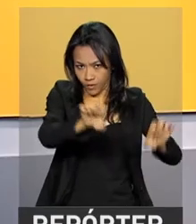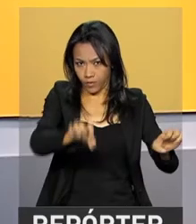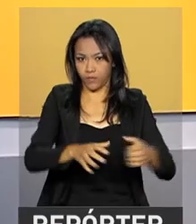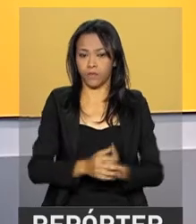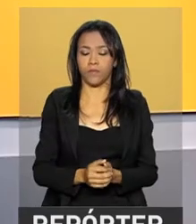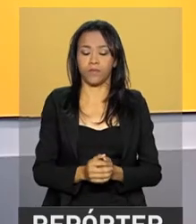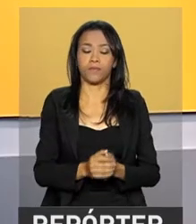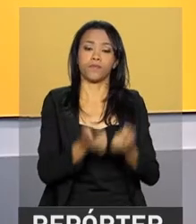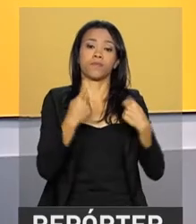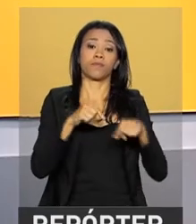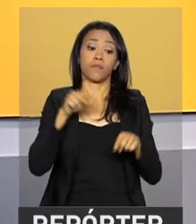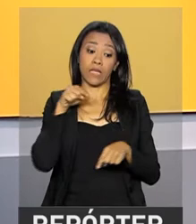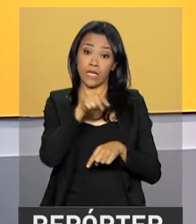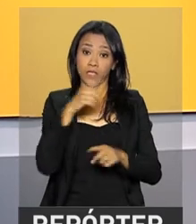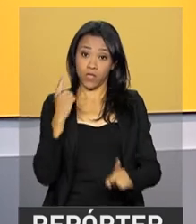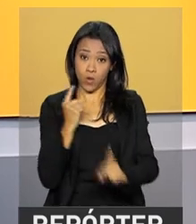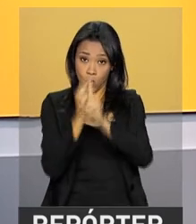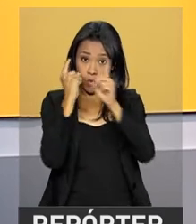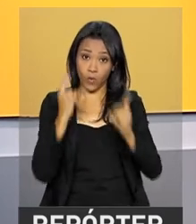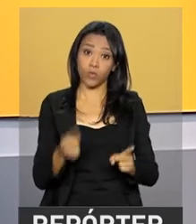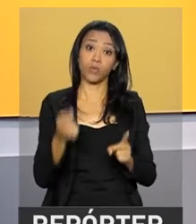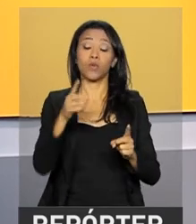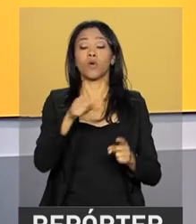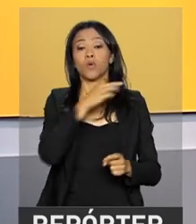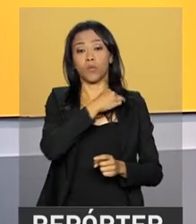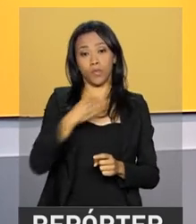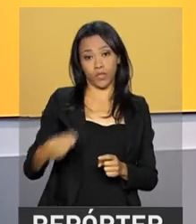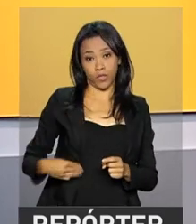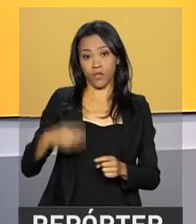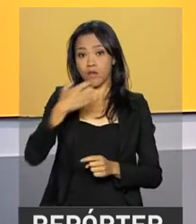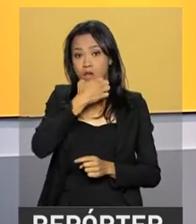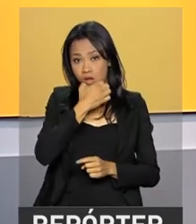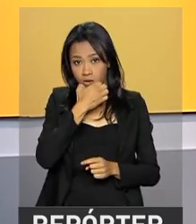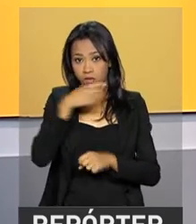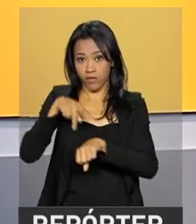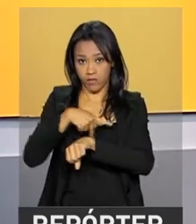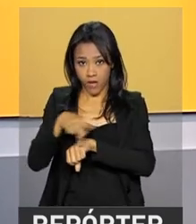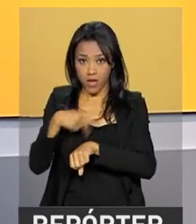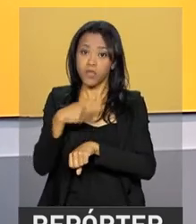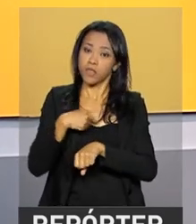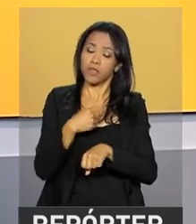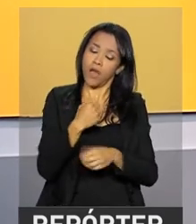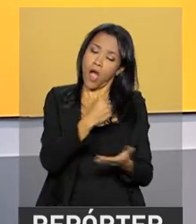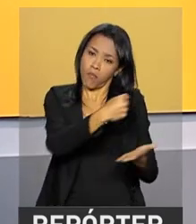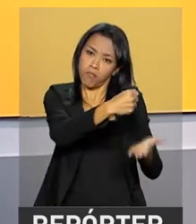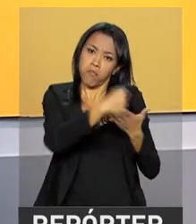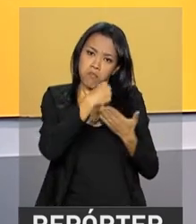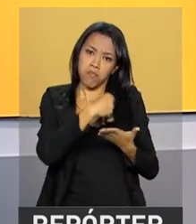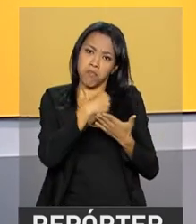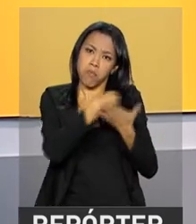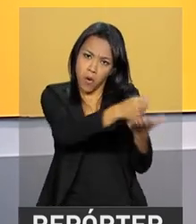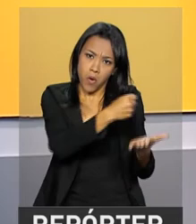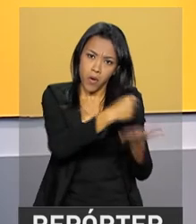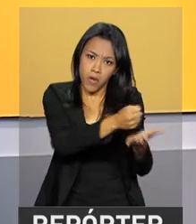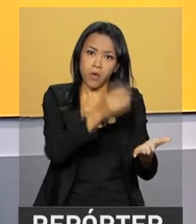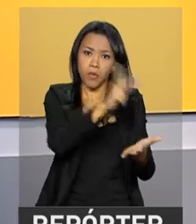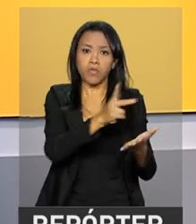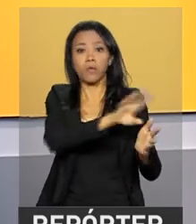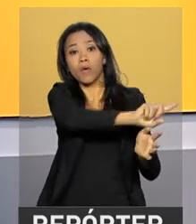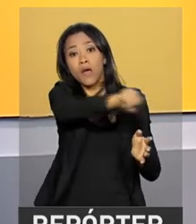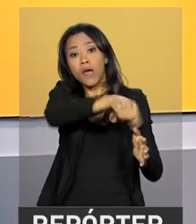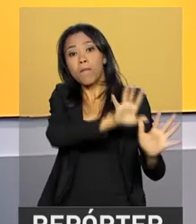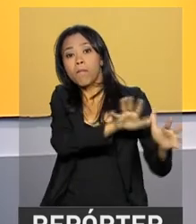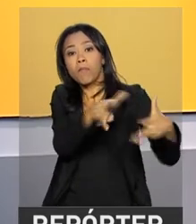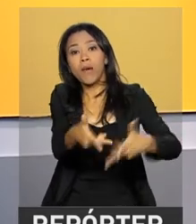durante o encontro o ministro do reino unido também afirmou que apoia a entrada do brasil na organização para a cooperação